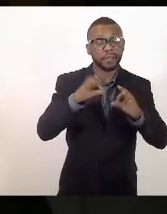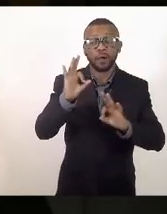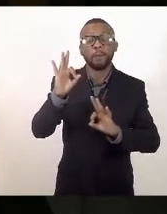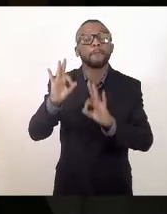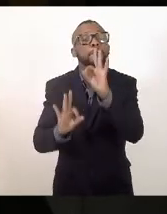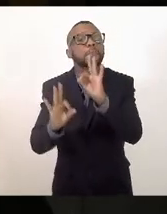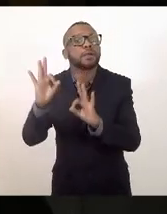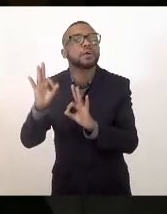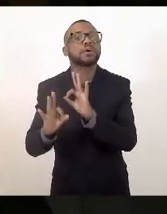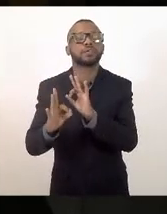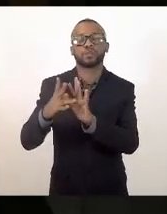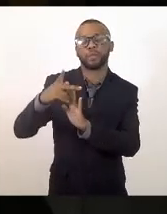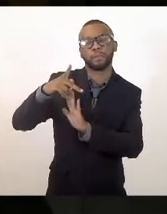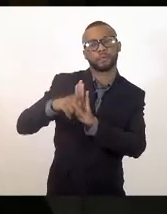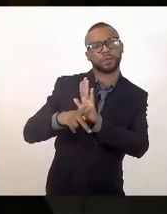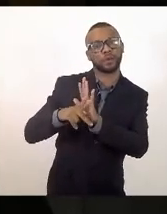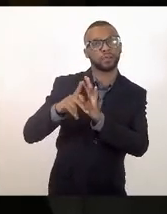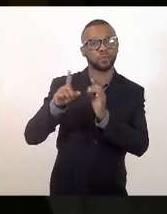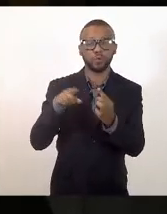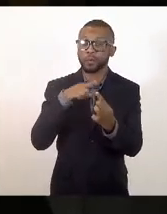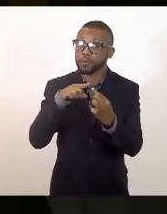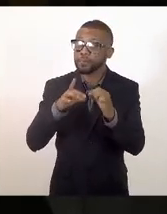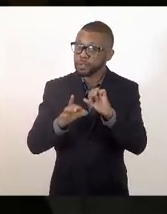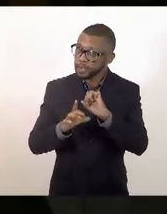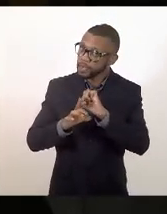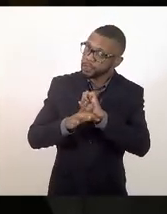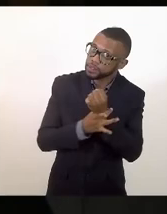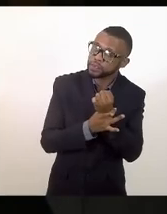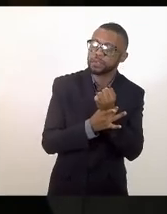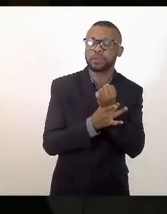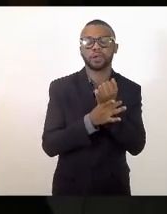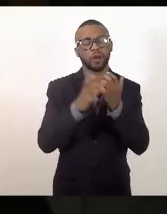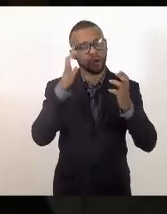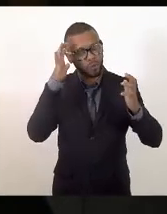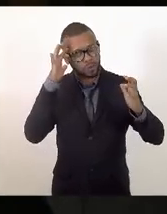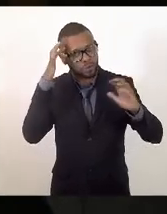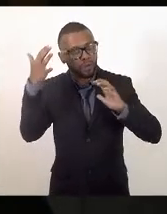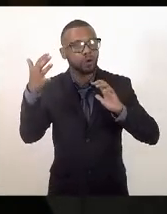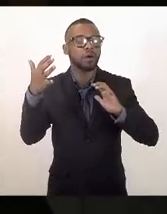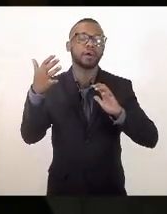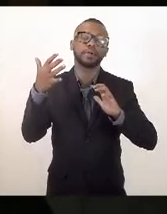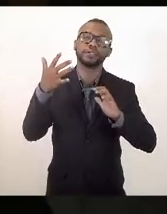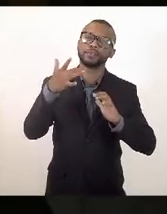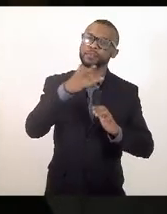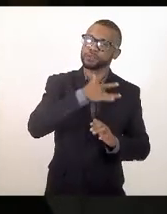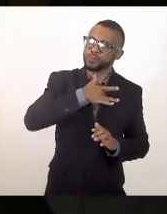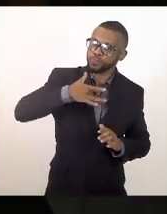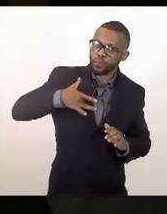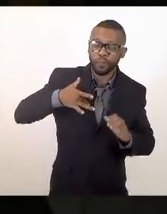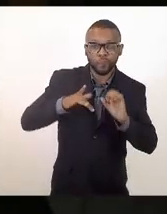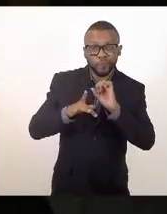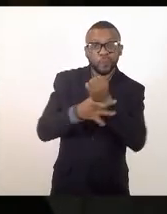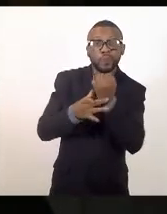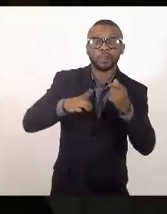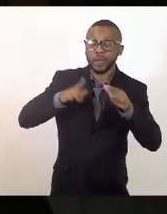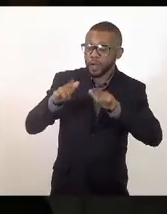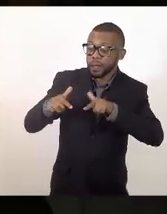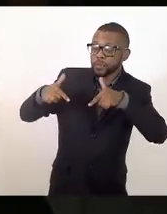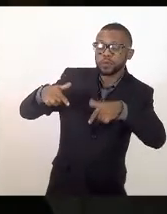garantir condições estruturais, sanitárias, para ter ações